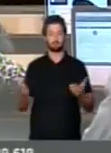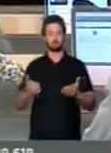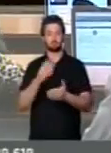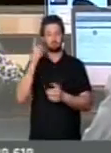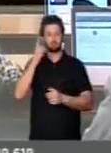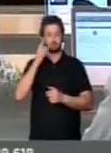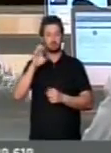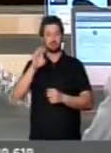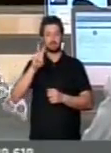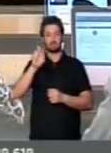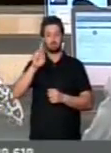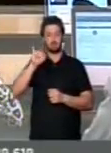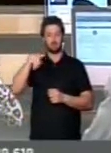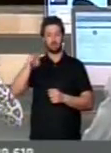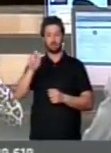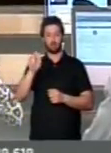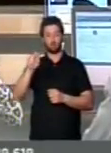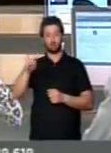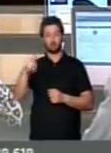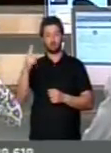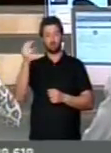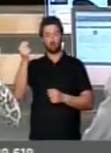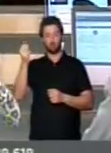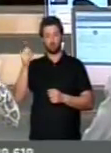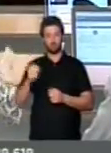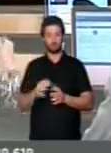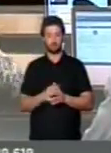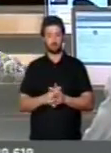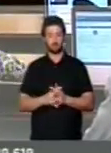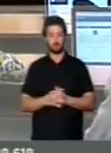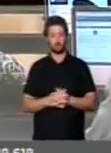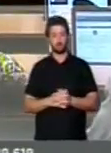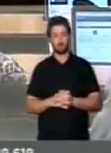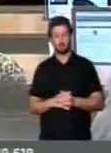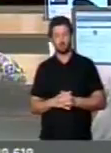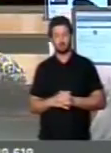Deputado Severino Ninho. A palavra, excelência.